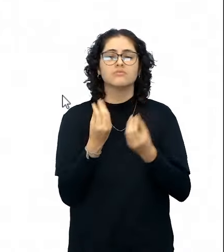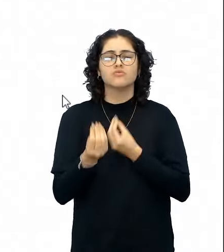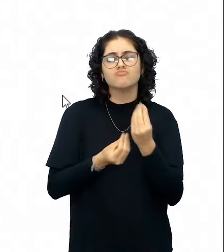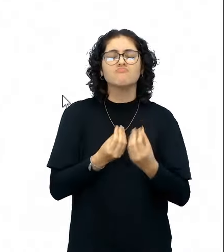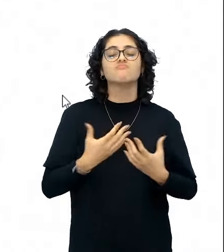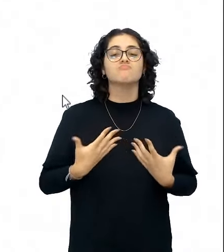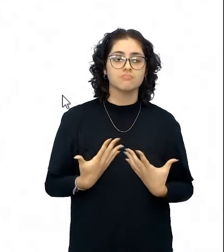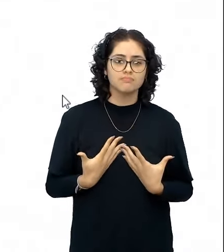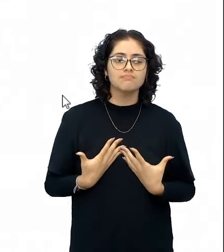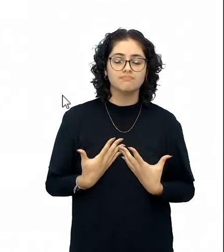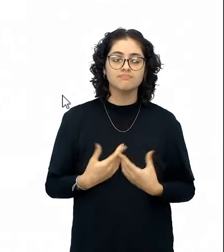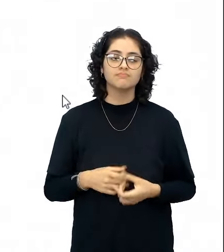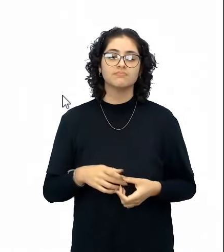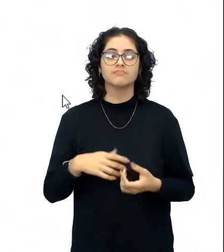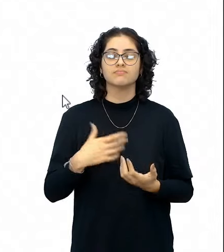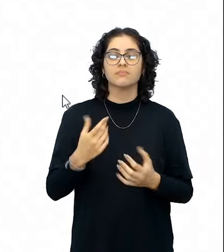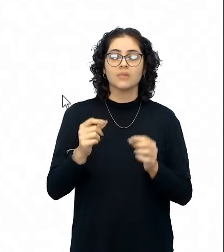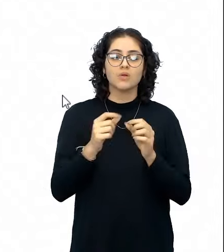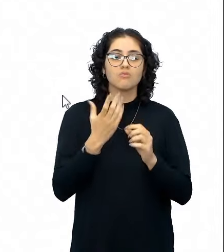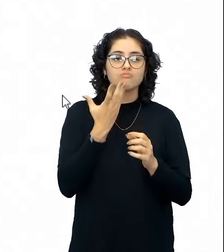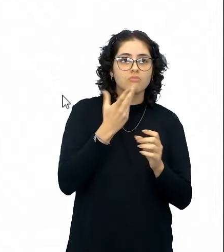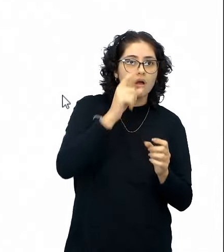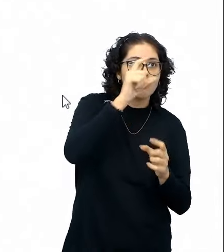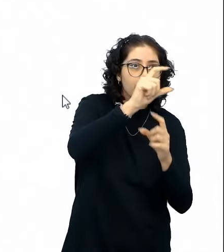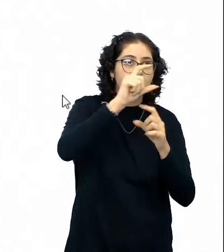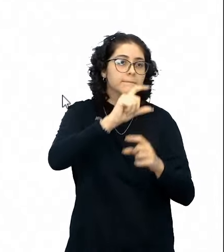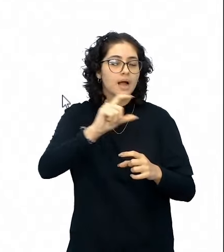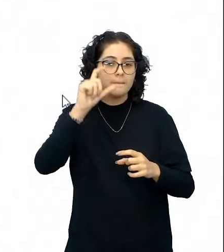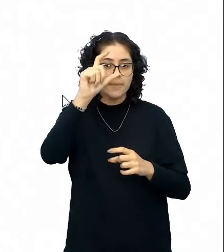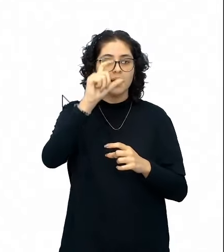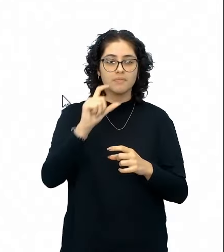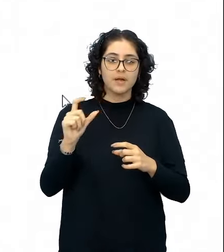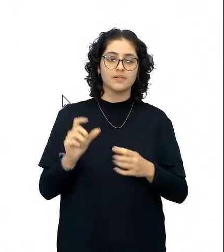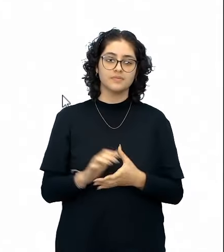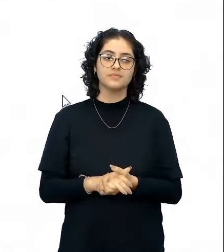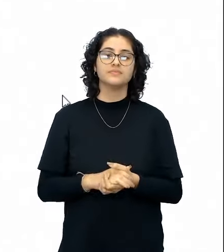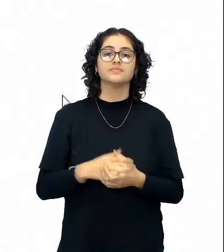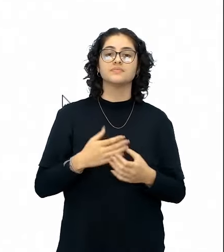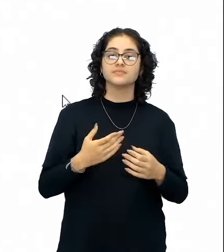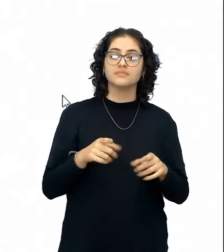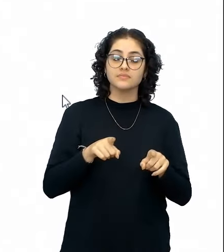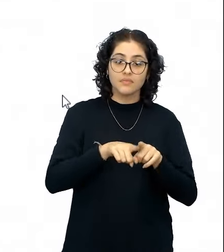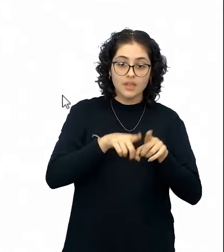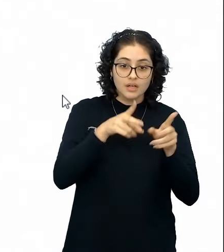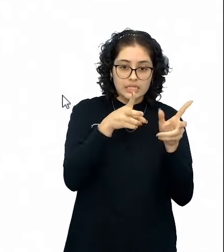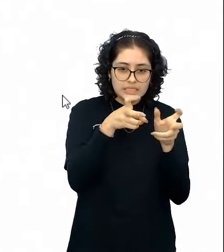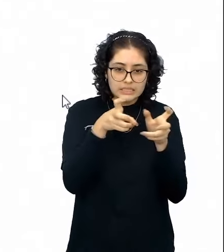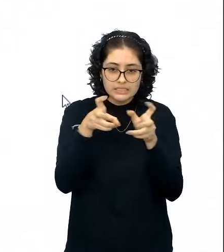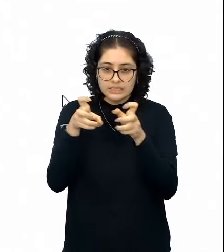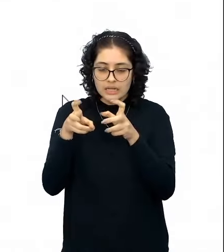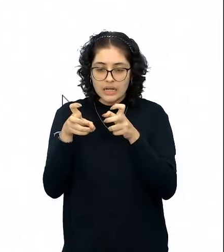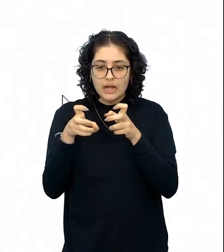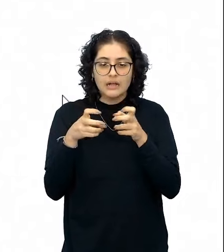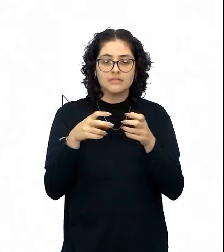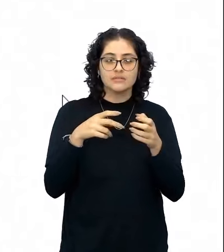traço, quantos quadrinhos tem, análise de elementos multissemióticos que promovem a construção de